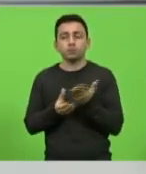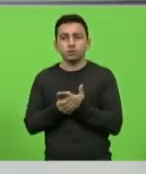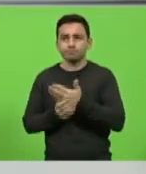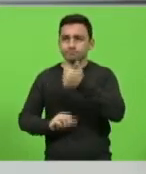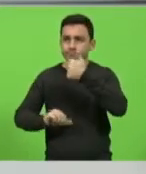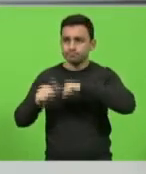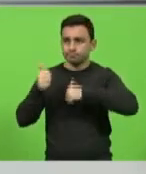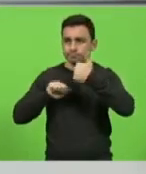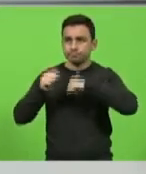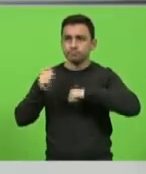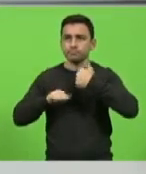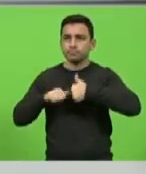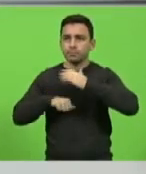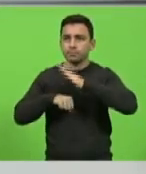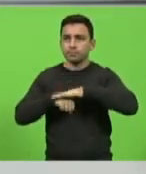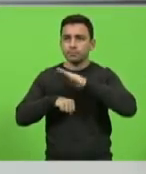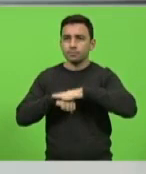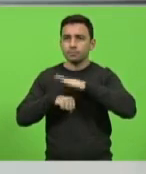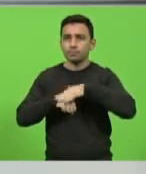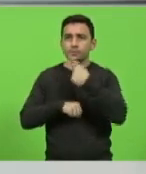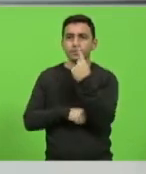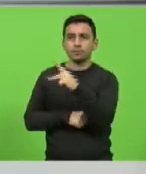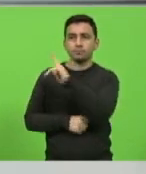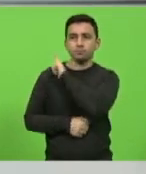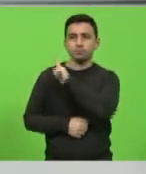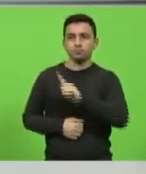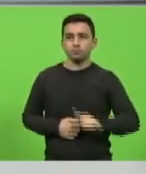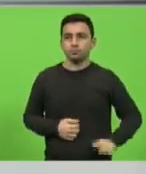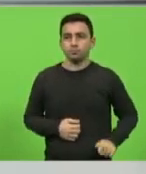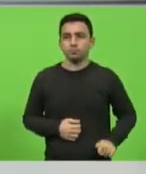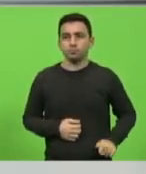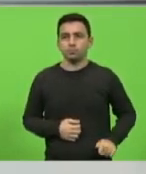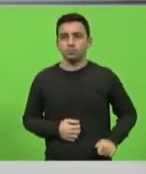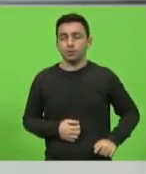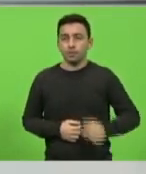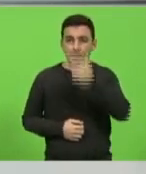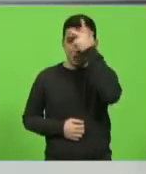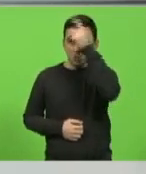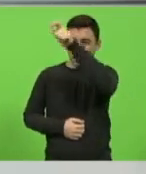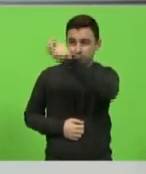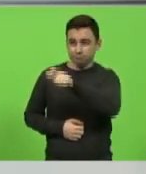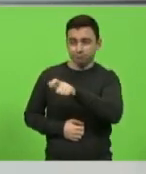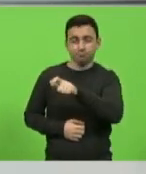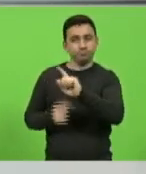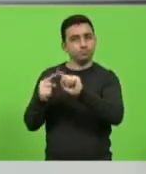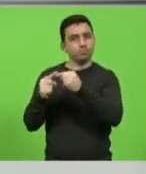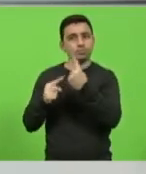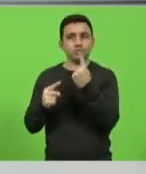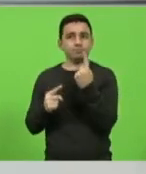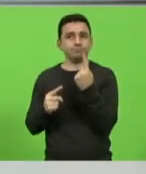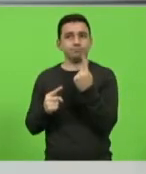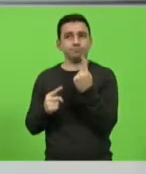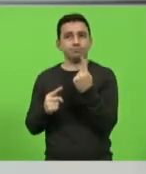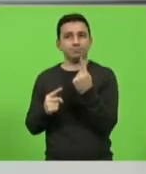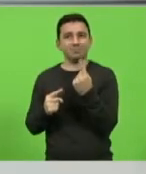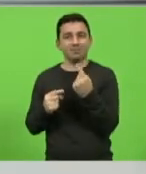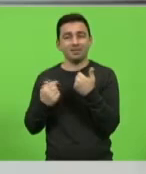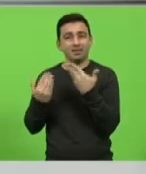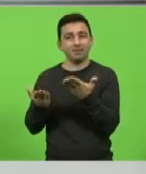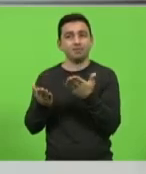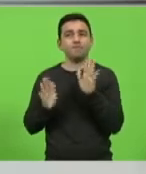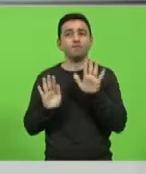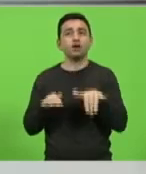avaliação dos atos do governo, não da pessoa que governa, uma vez que a sua